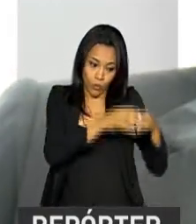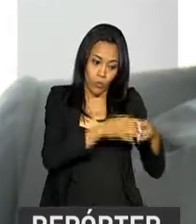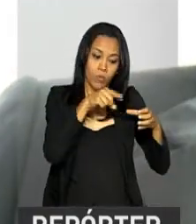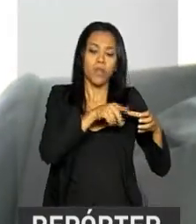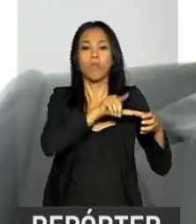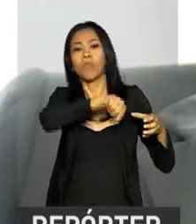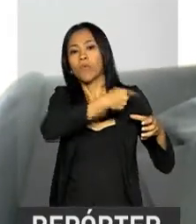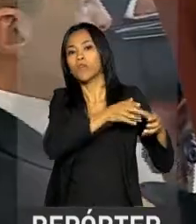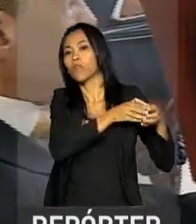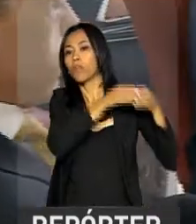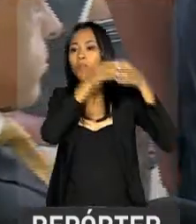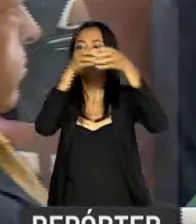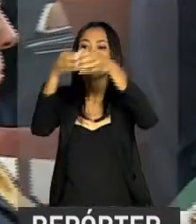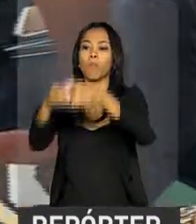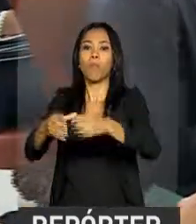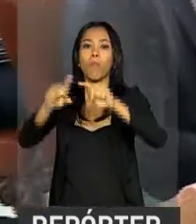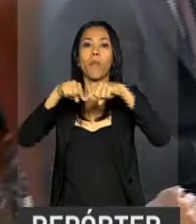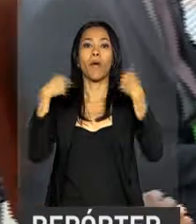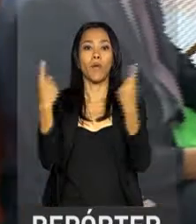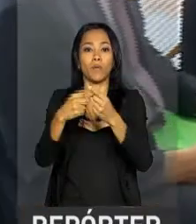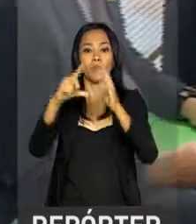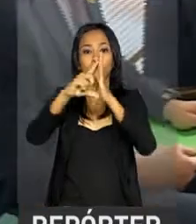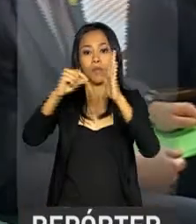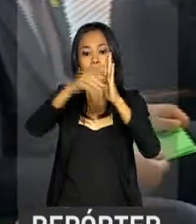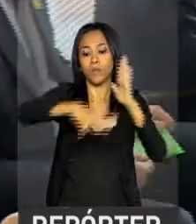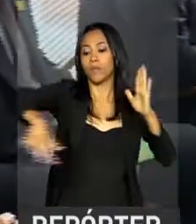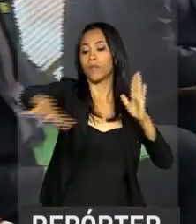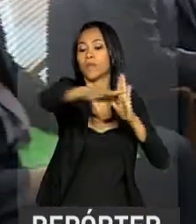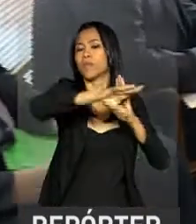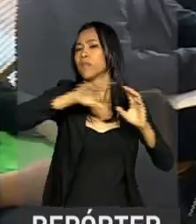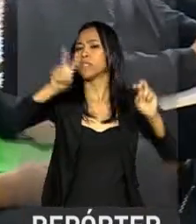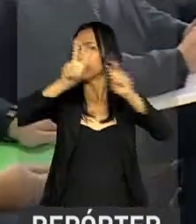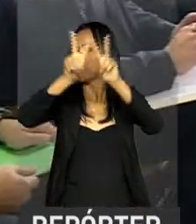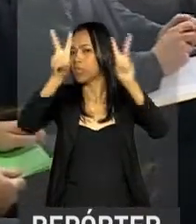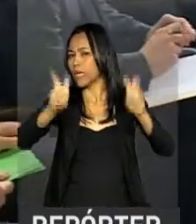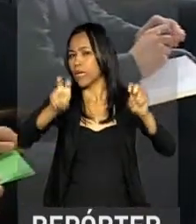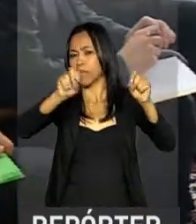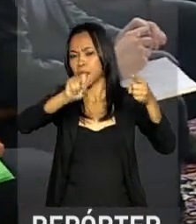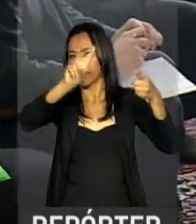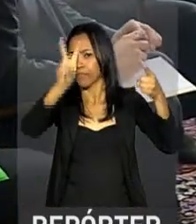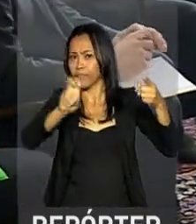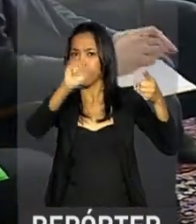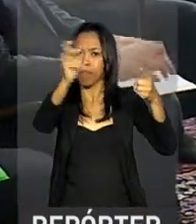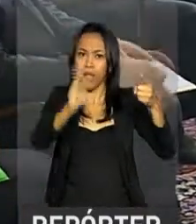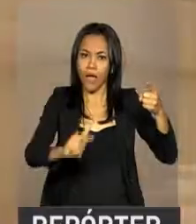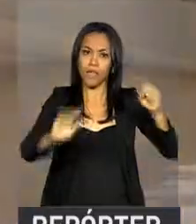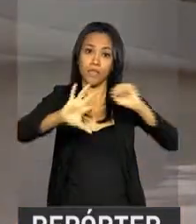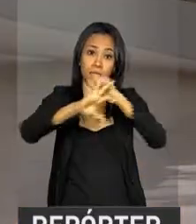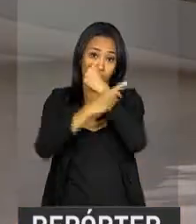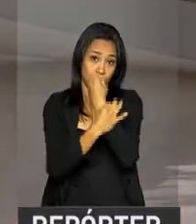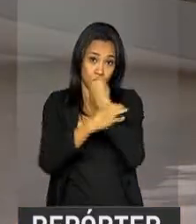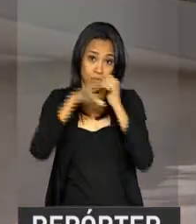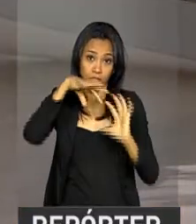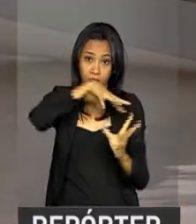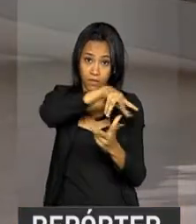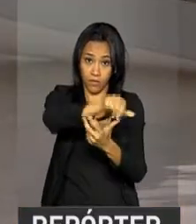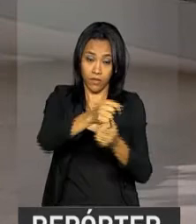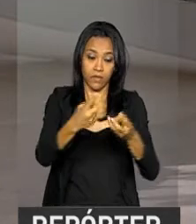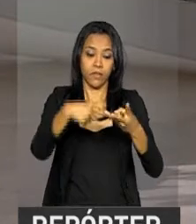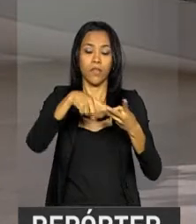reunião aqui no palácio onde estão sendo discutidos temas como paz e segurança internacional